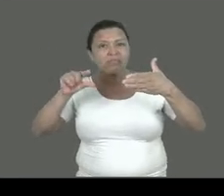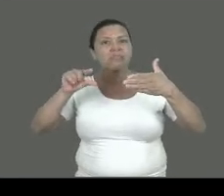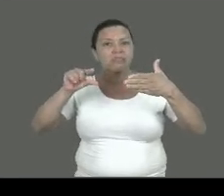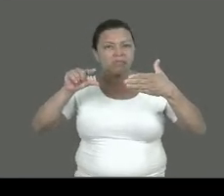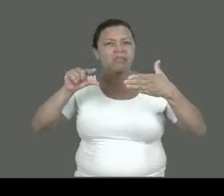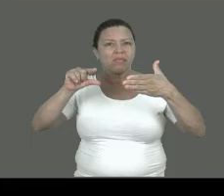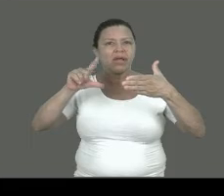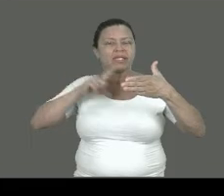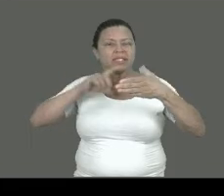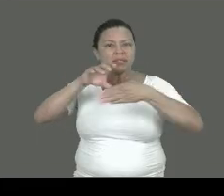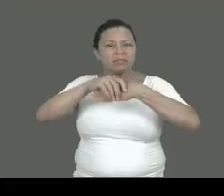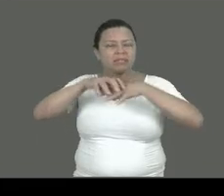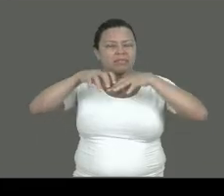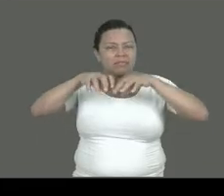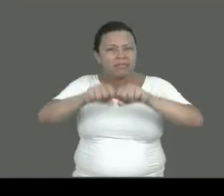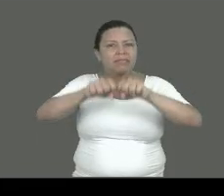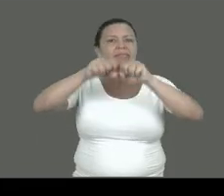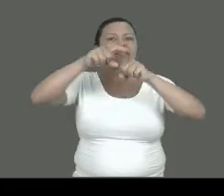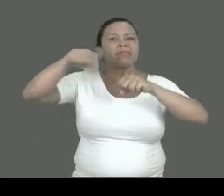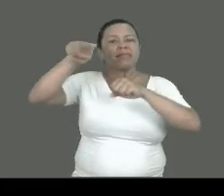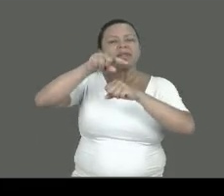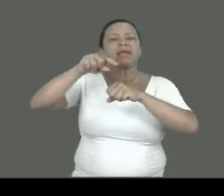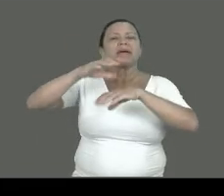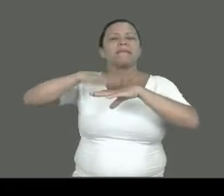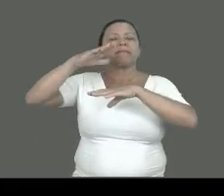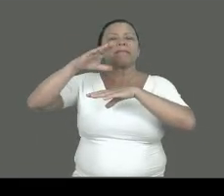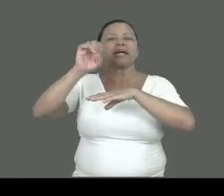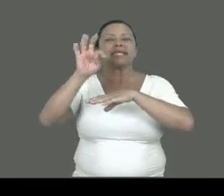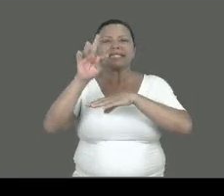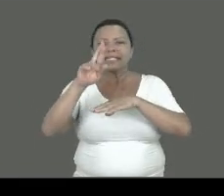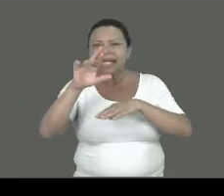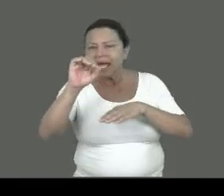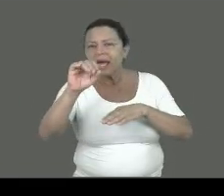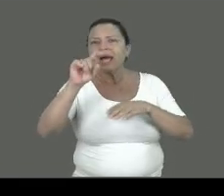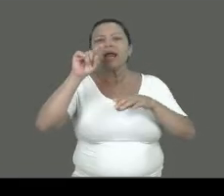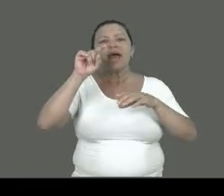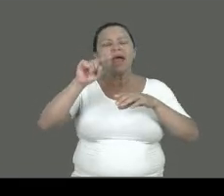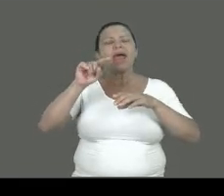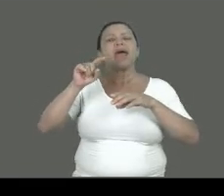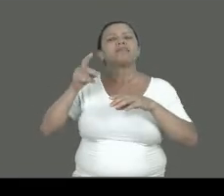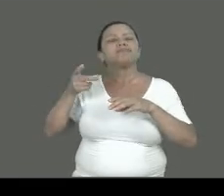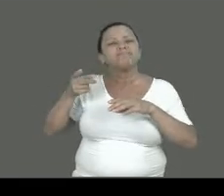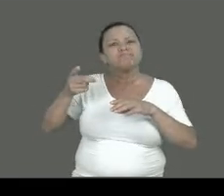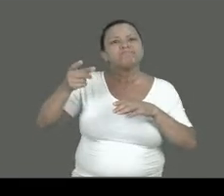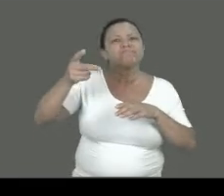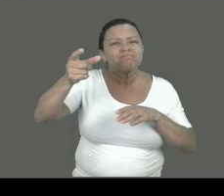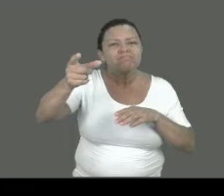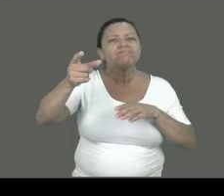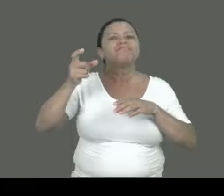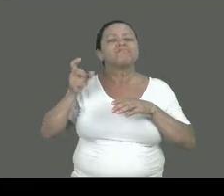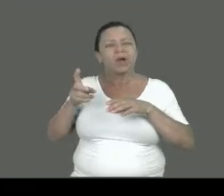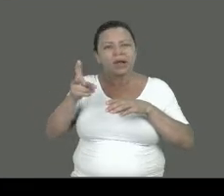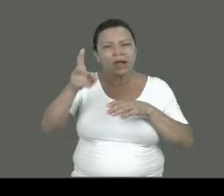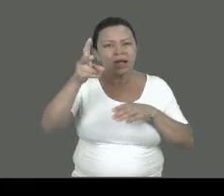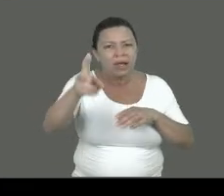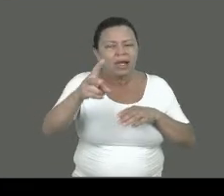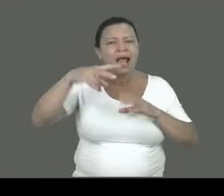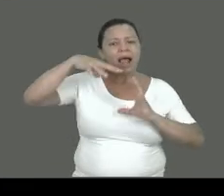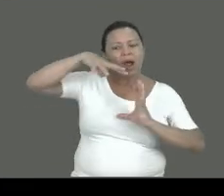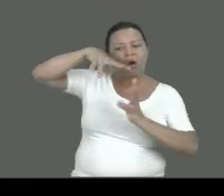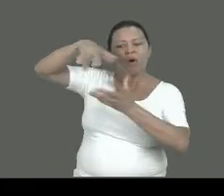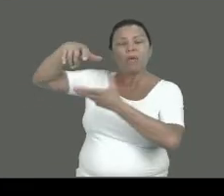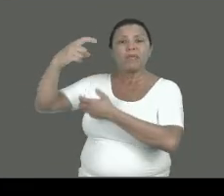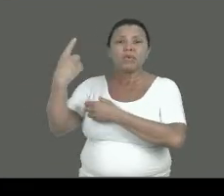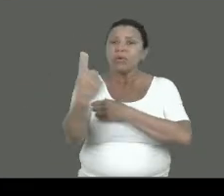na matéria e um outro um pouco mais etéreo, que é uma relação permanente entre eles, que na verdade é um mundo